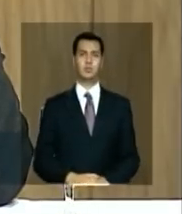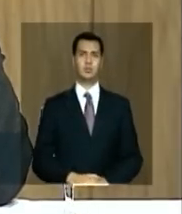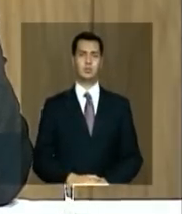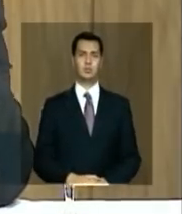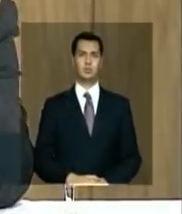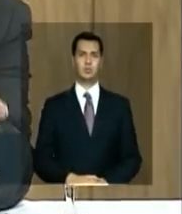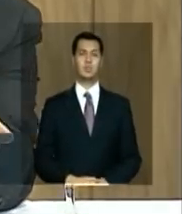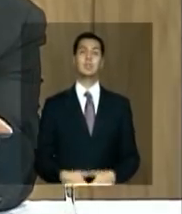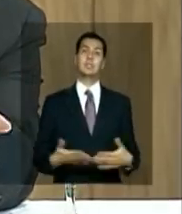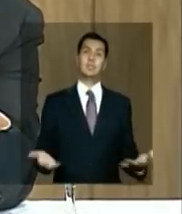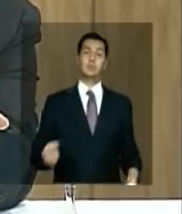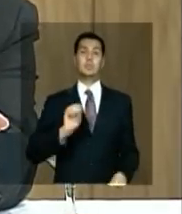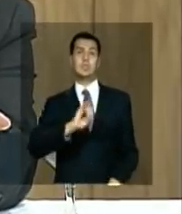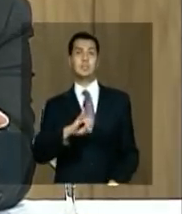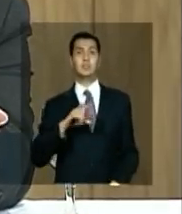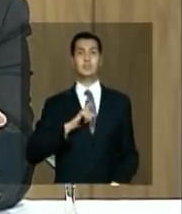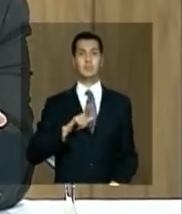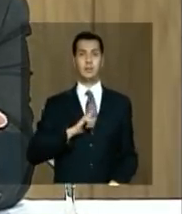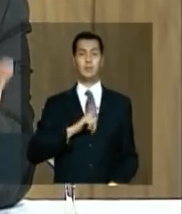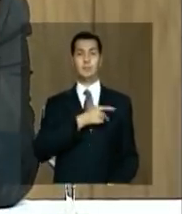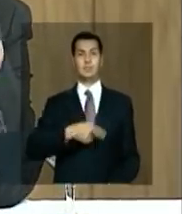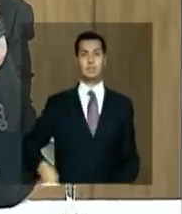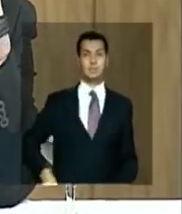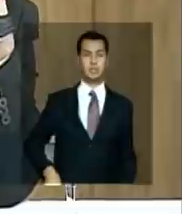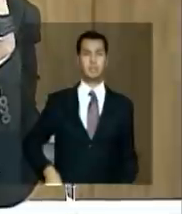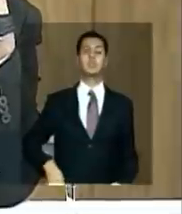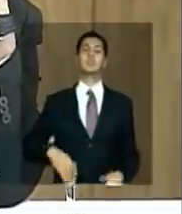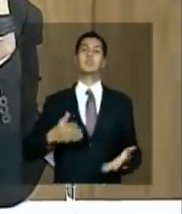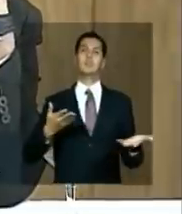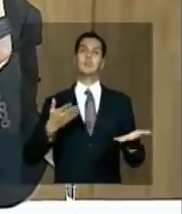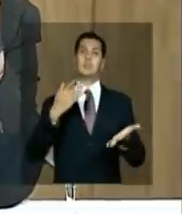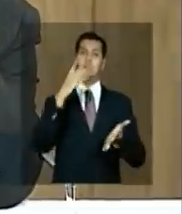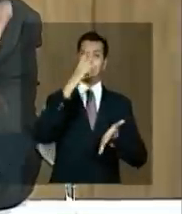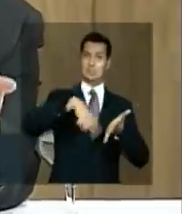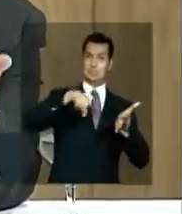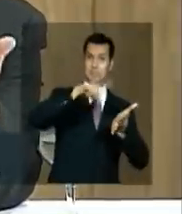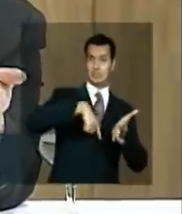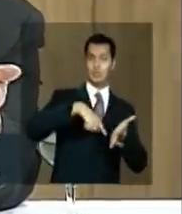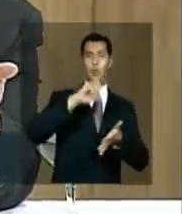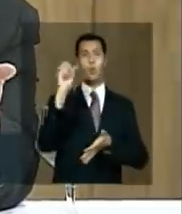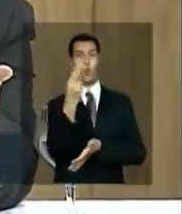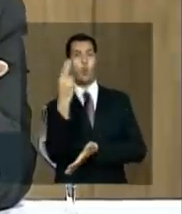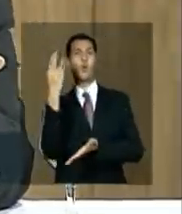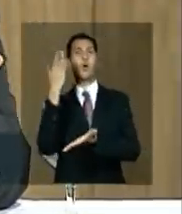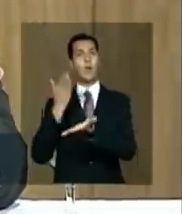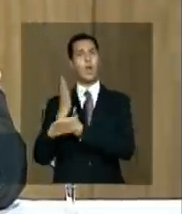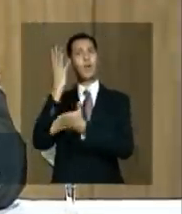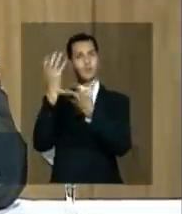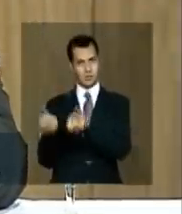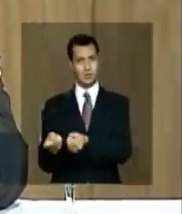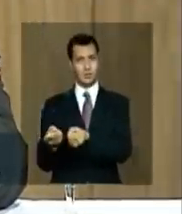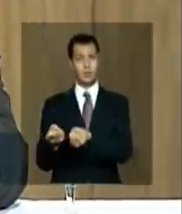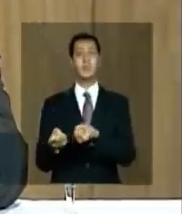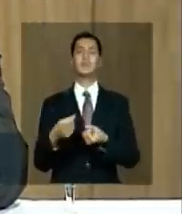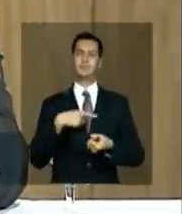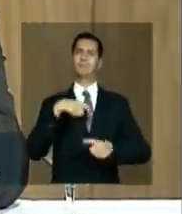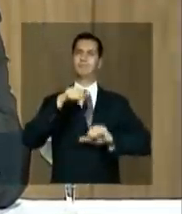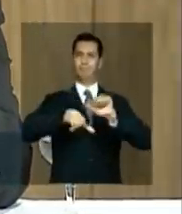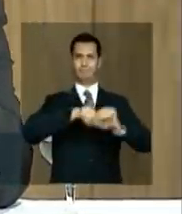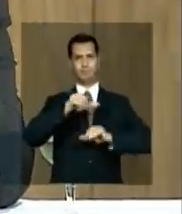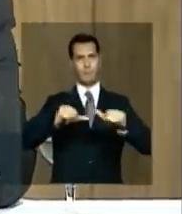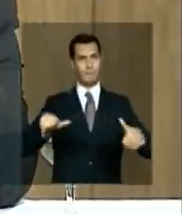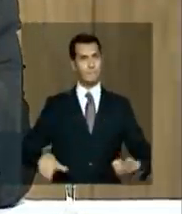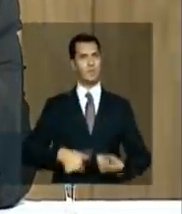sanção ou o veto existe o aperfeiçoamento de tudo aquilo que aconteceu